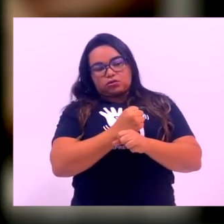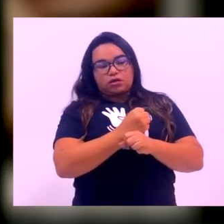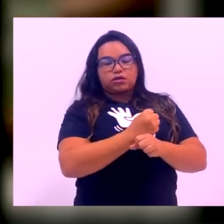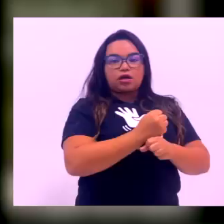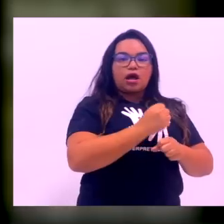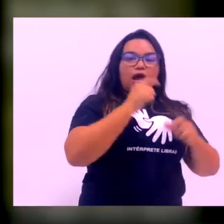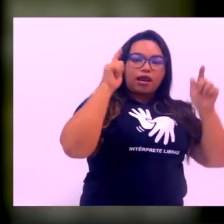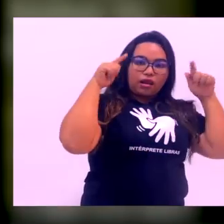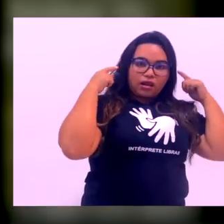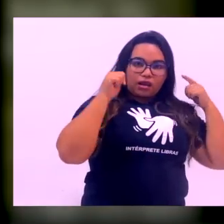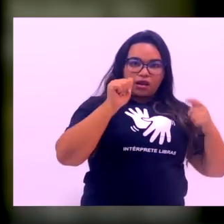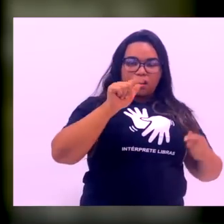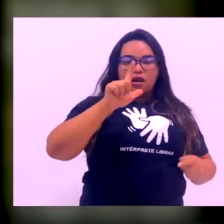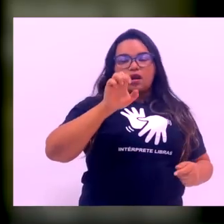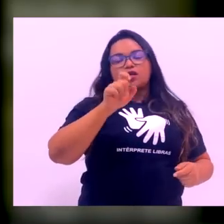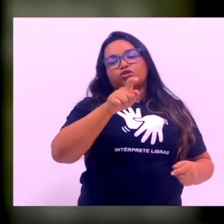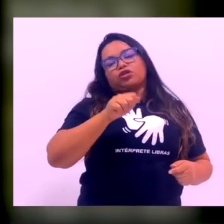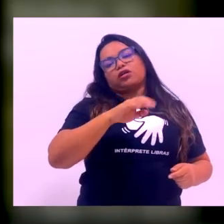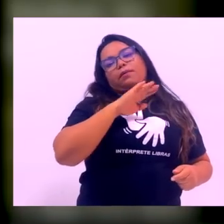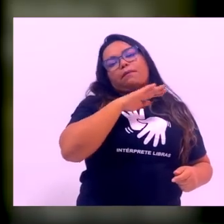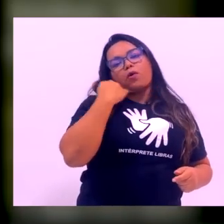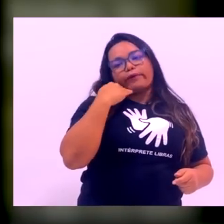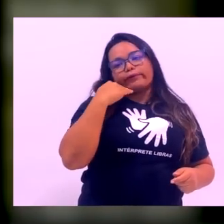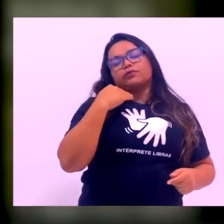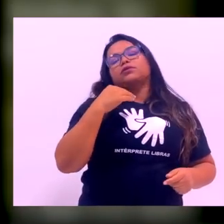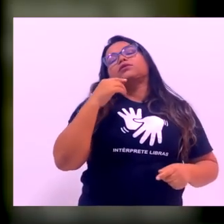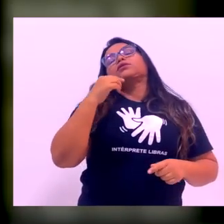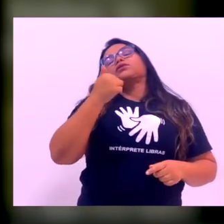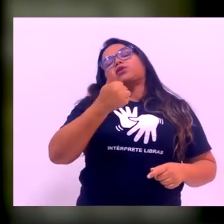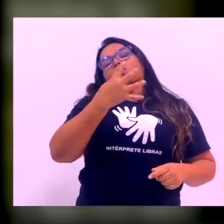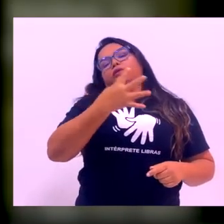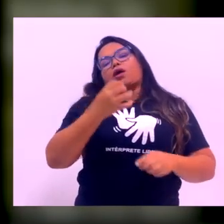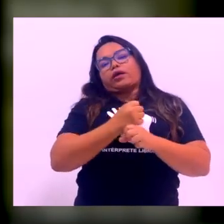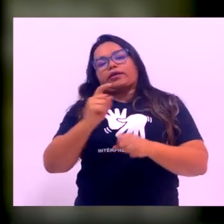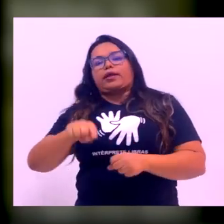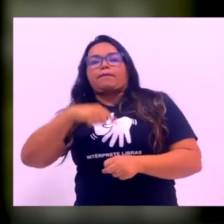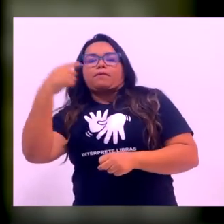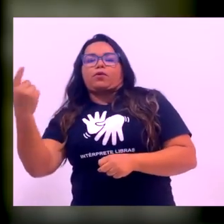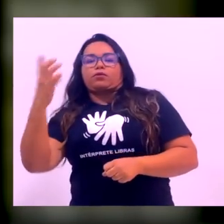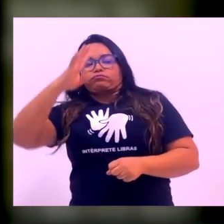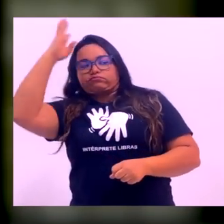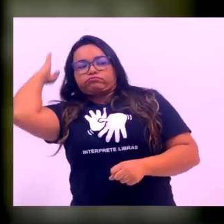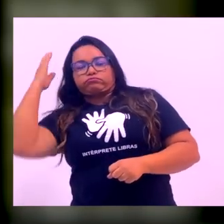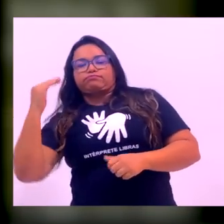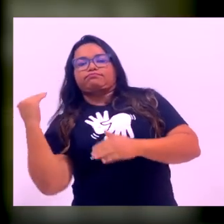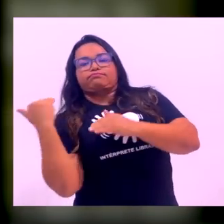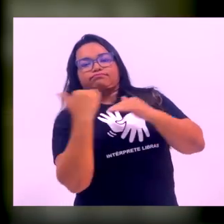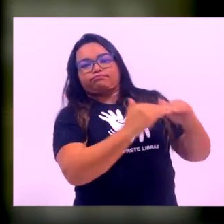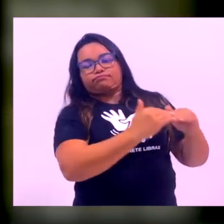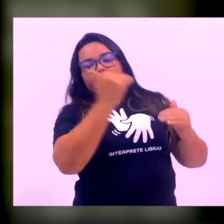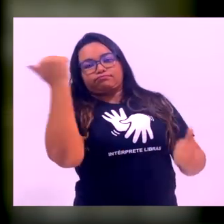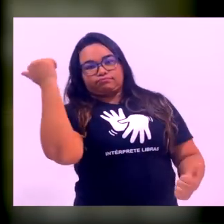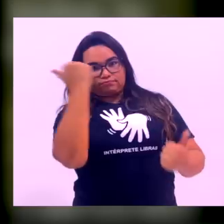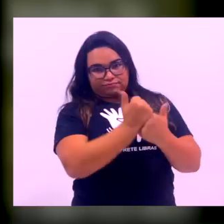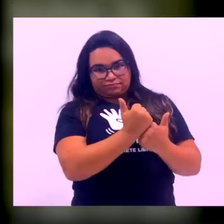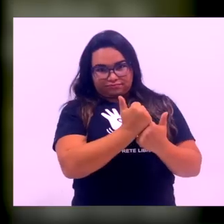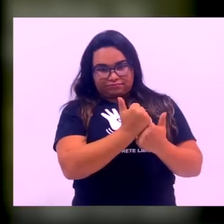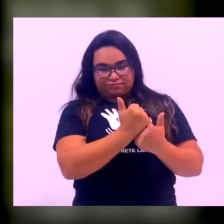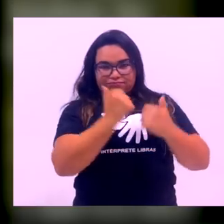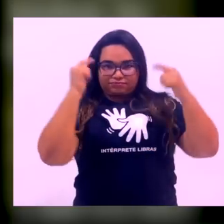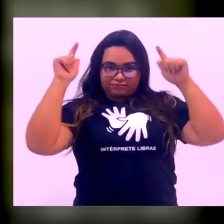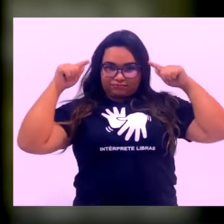anos após a sua morte. O famoso historiador Edward Gibbon diz: as imagens de ouro, prata